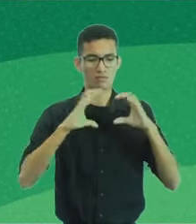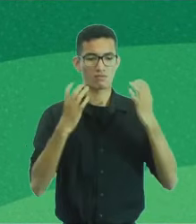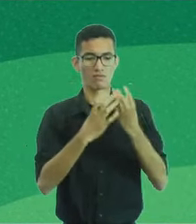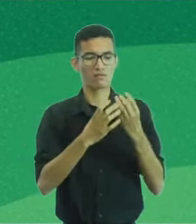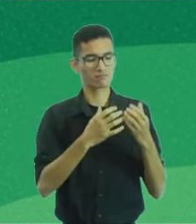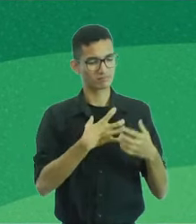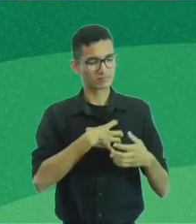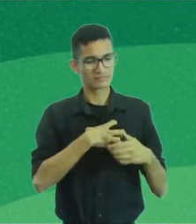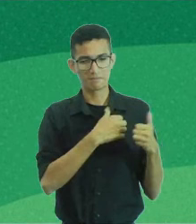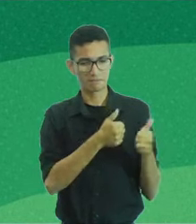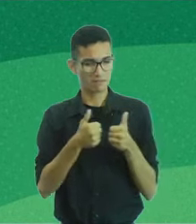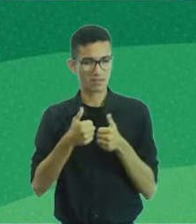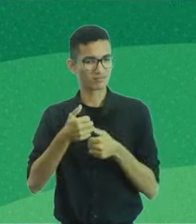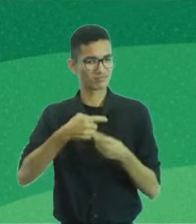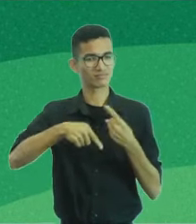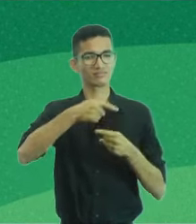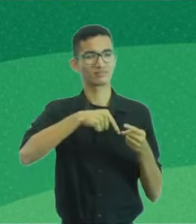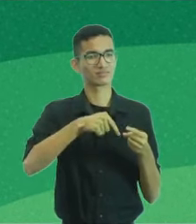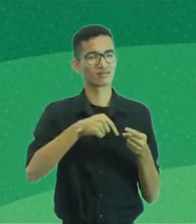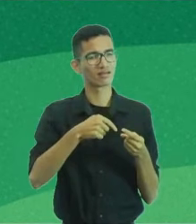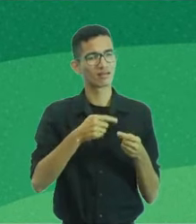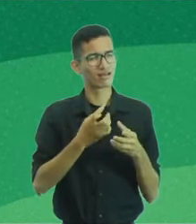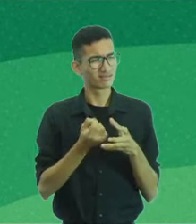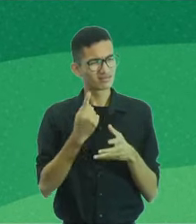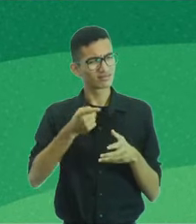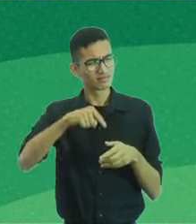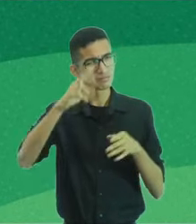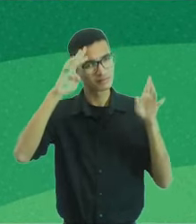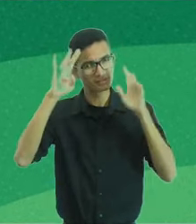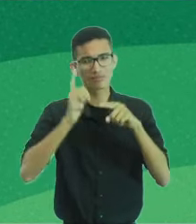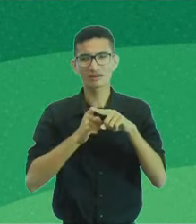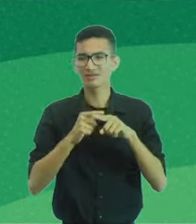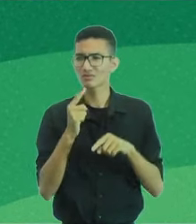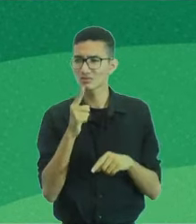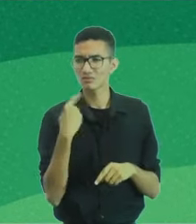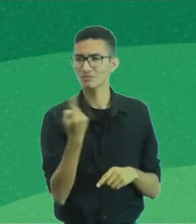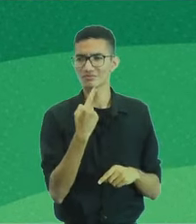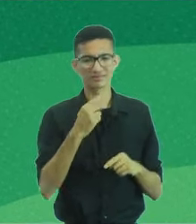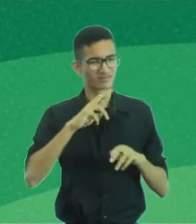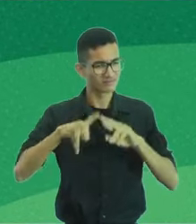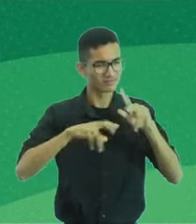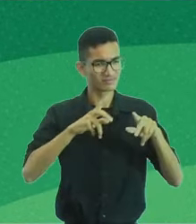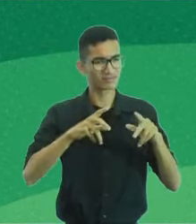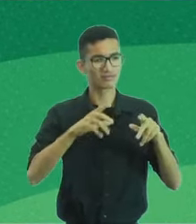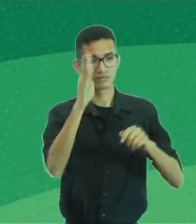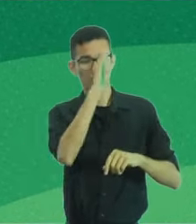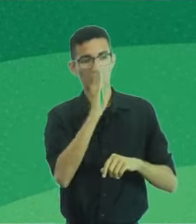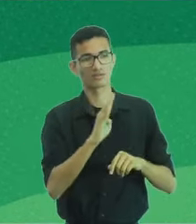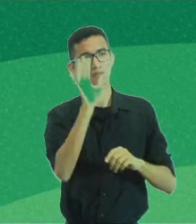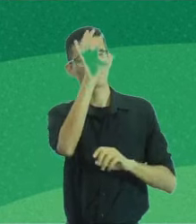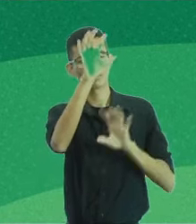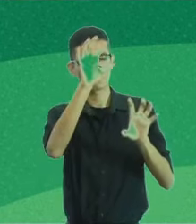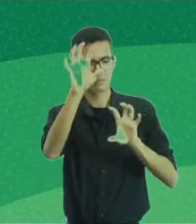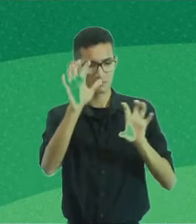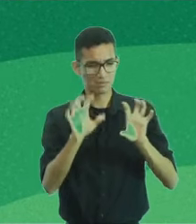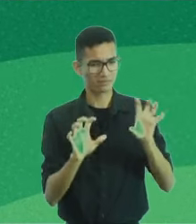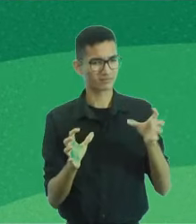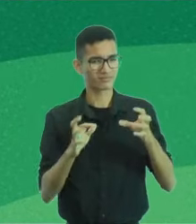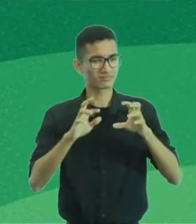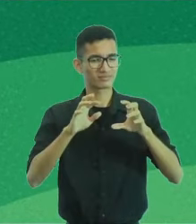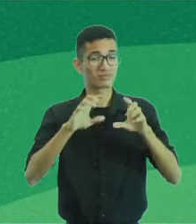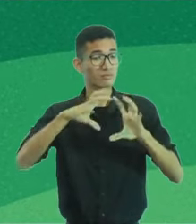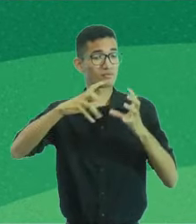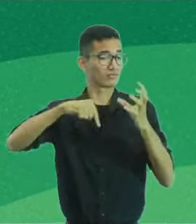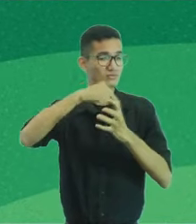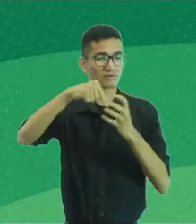juntos é estranho pensar nisso né como pessoas muito diferentes de vários lugares do país às vezes do mundo